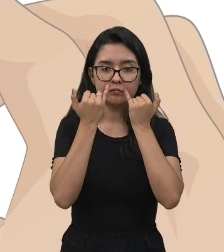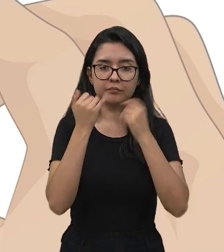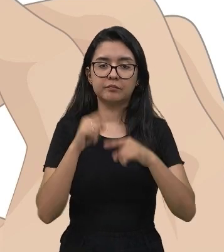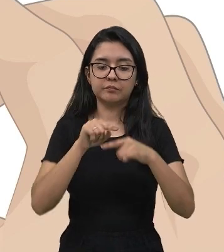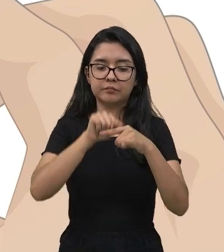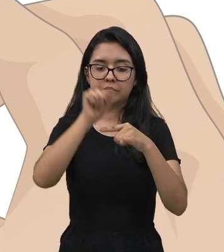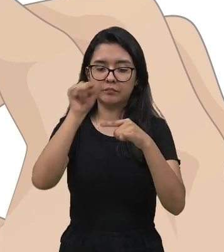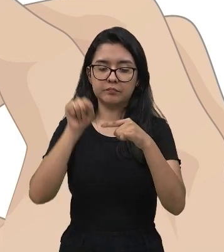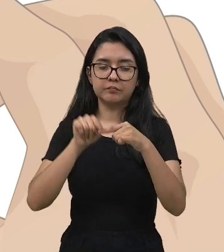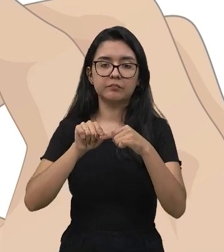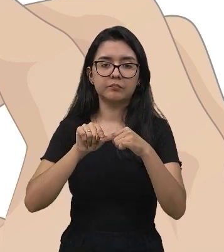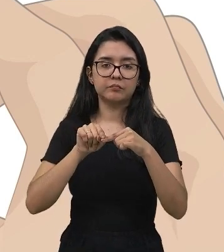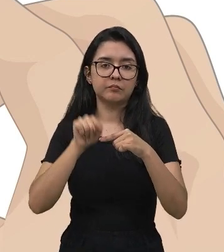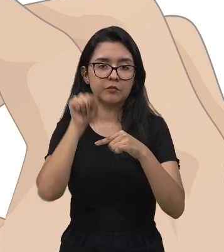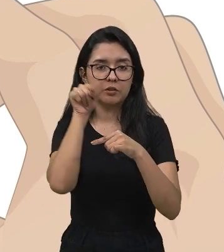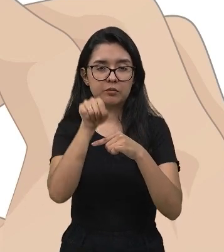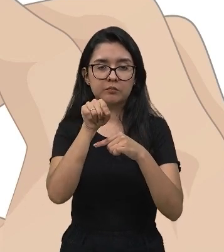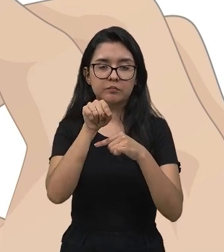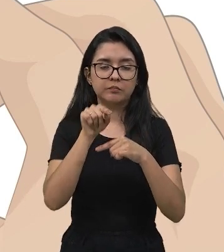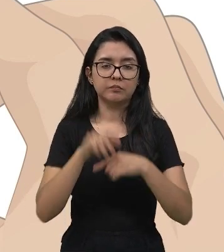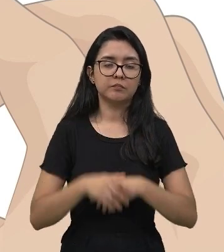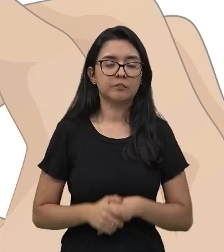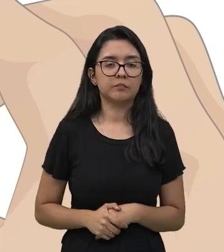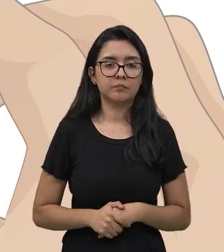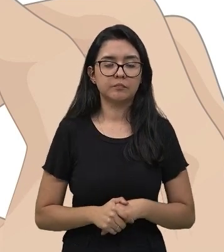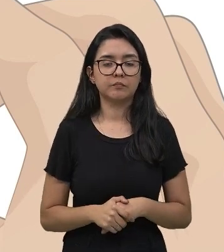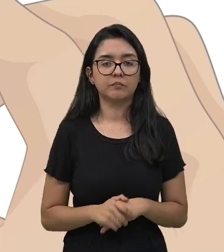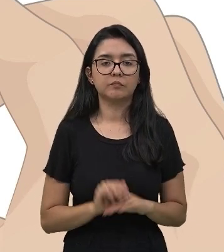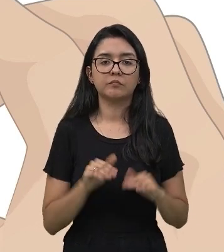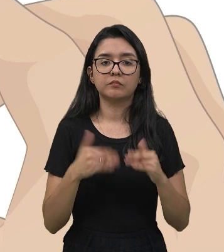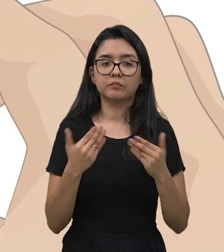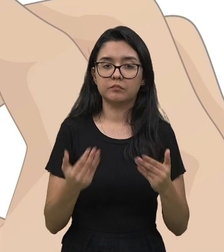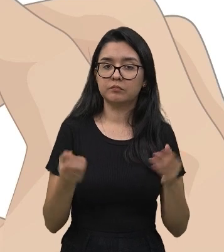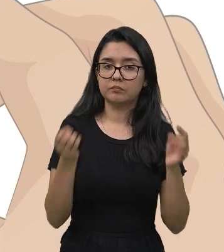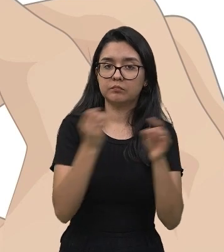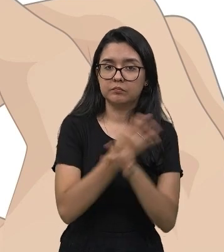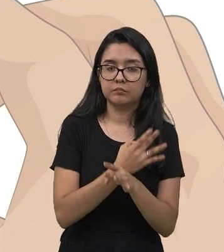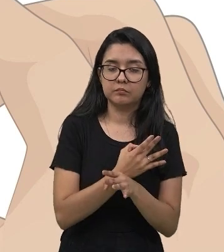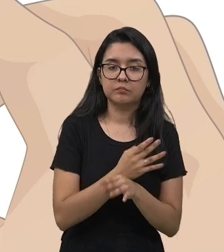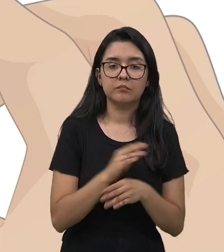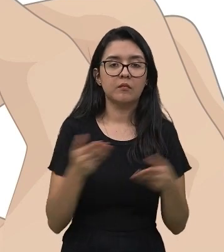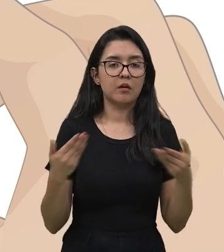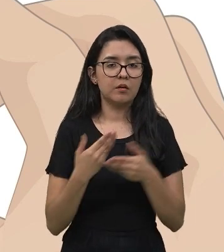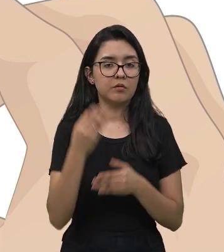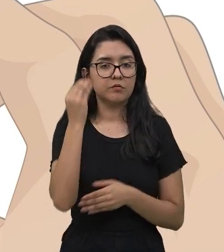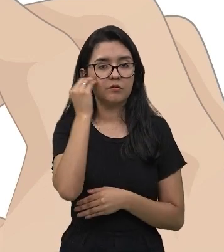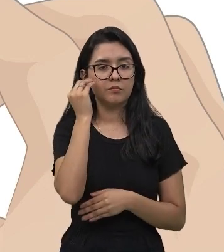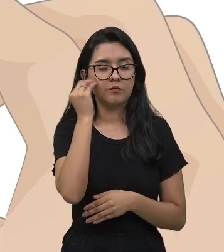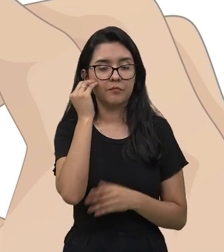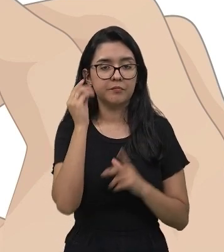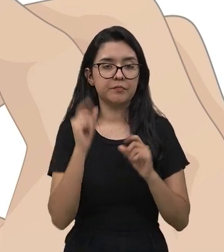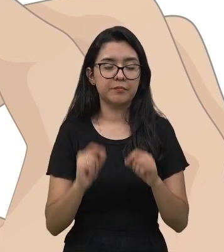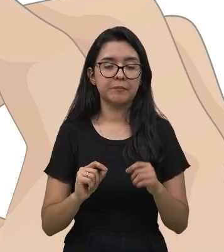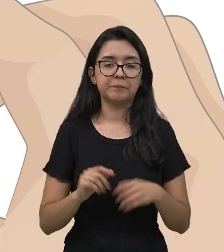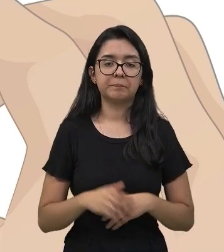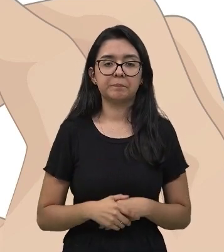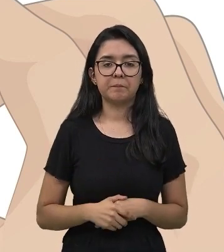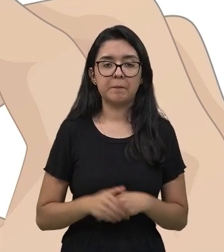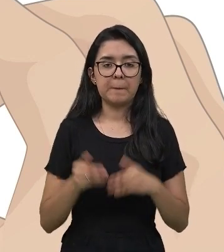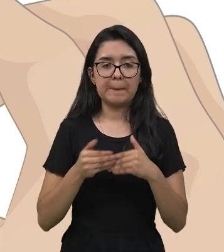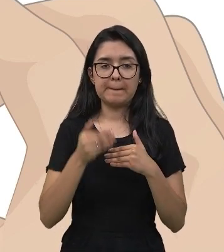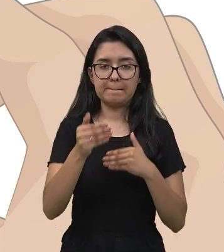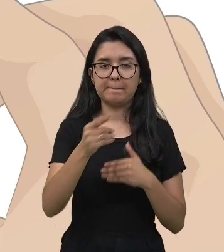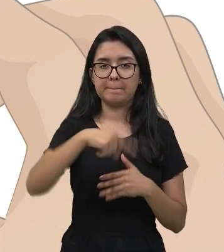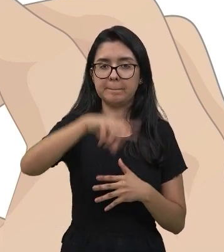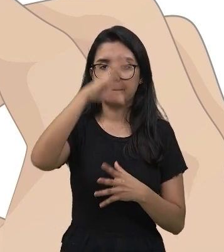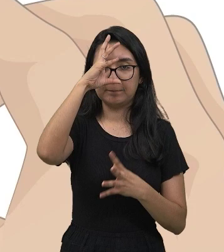do transferidor. Tá legal? Bom, dito isto, vamos aqui ver o que nos aguarda ainda aqui, ó. Deu para entender bem